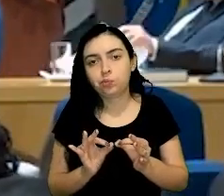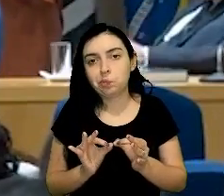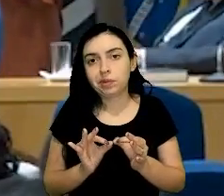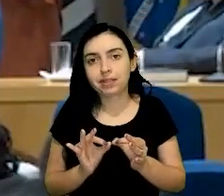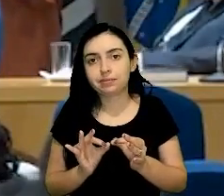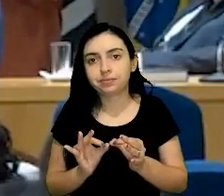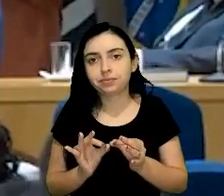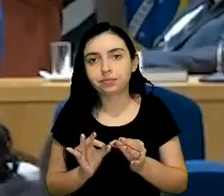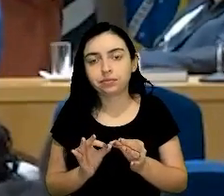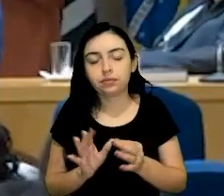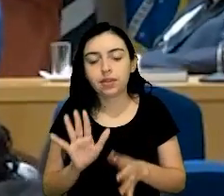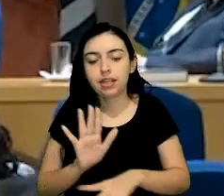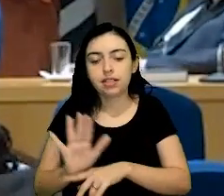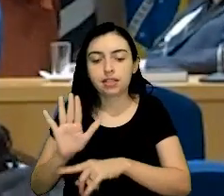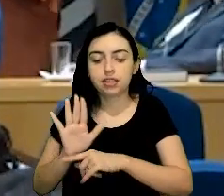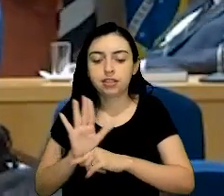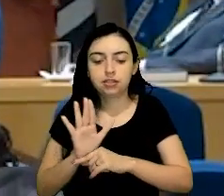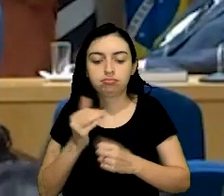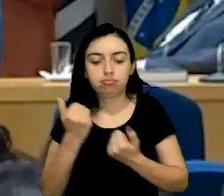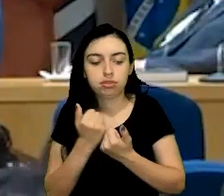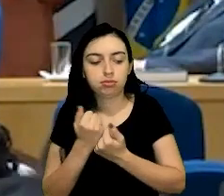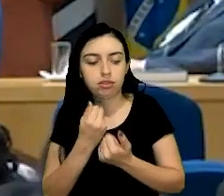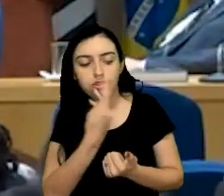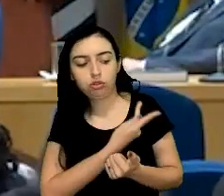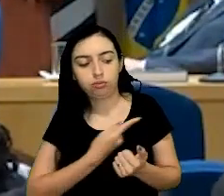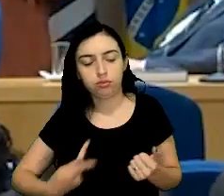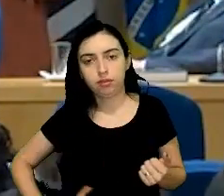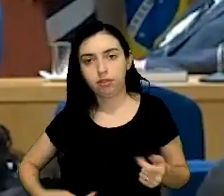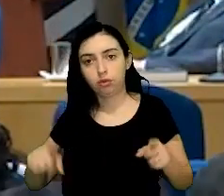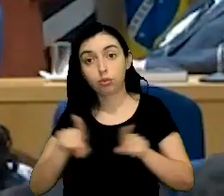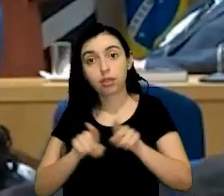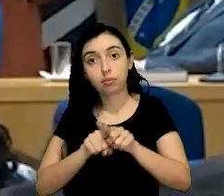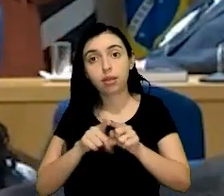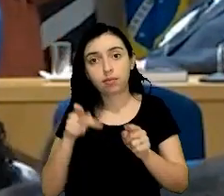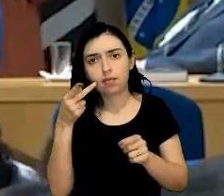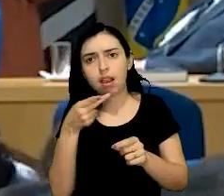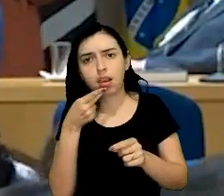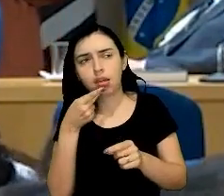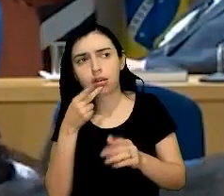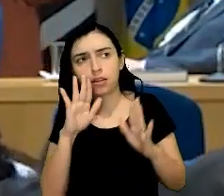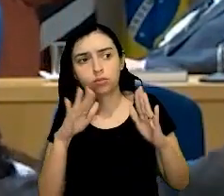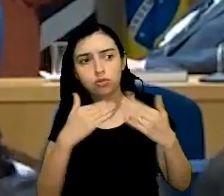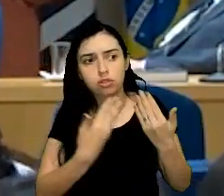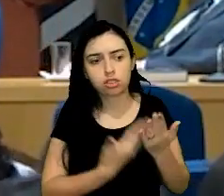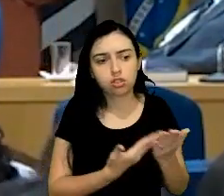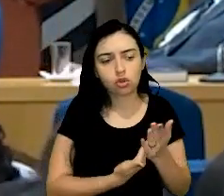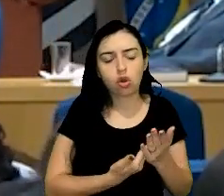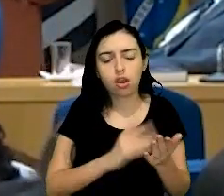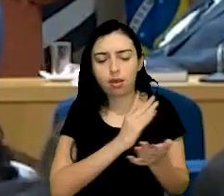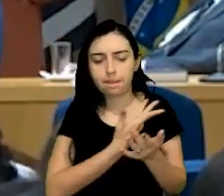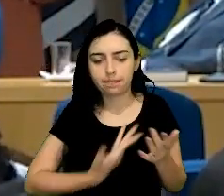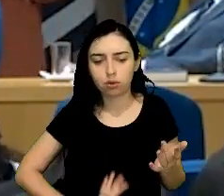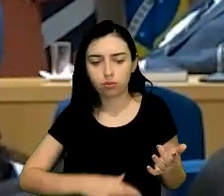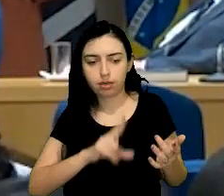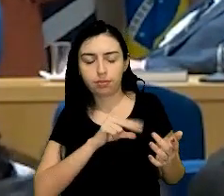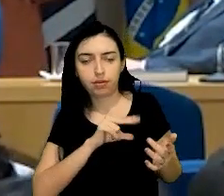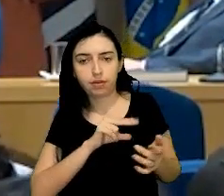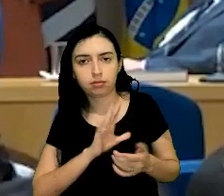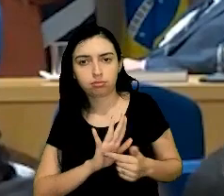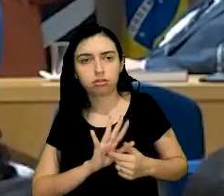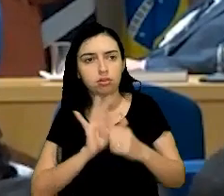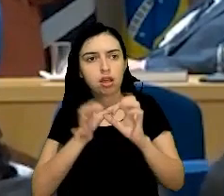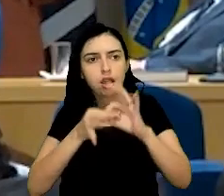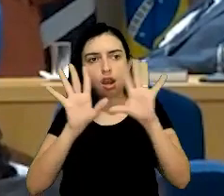essas prefeituras? Além disso, nós vamos ver depois, as escolas públicas e privadas, elas têm se deparado com esses novos